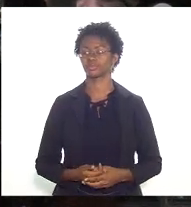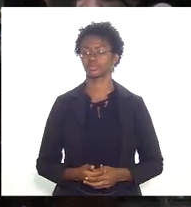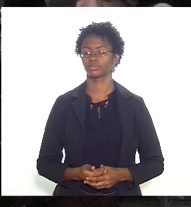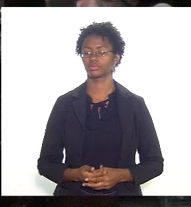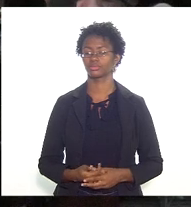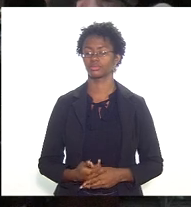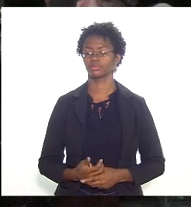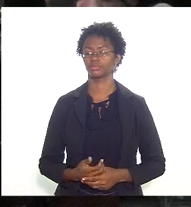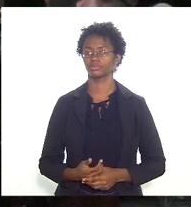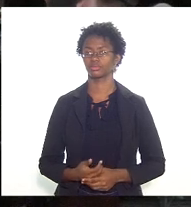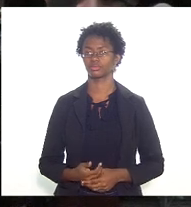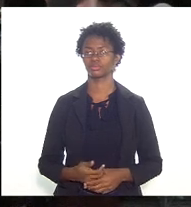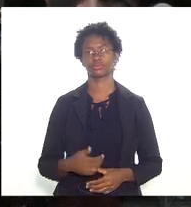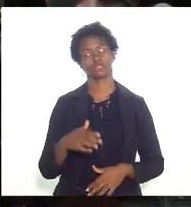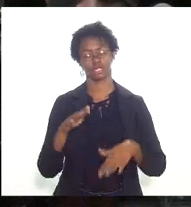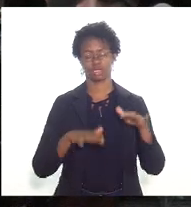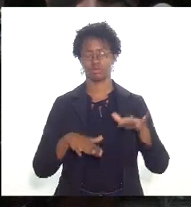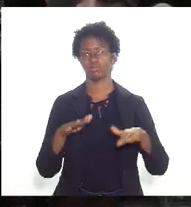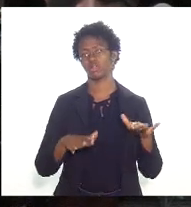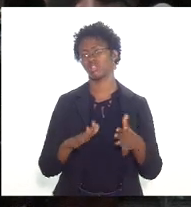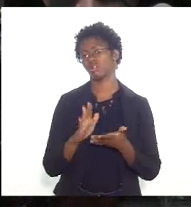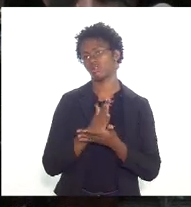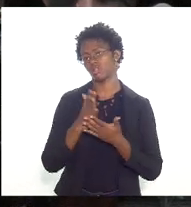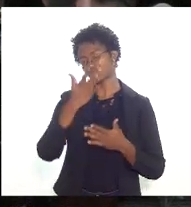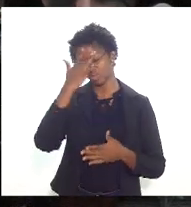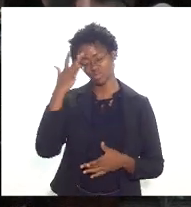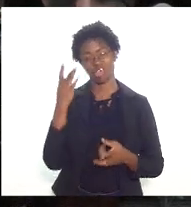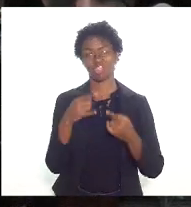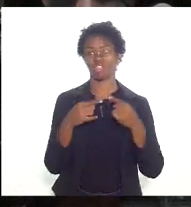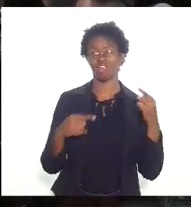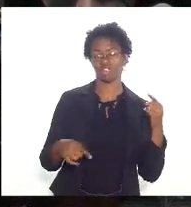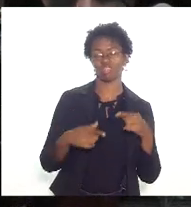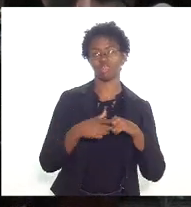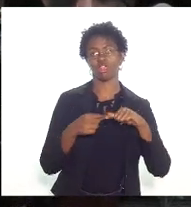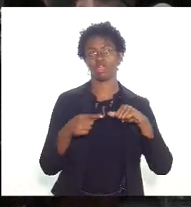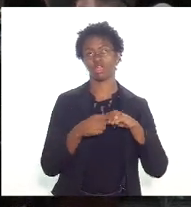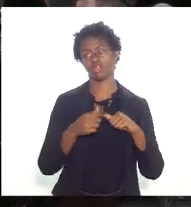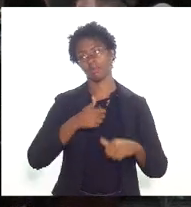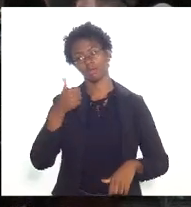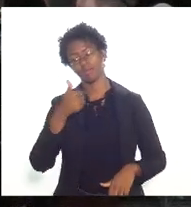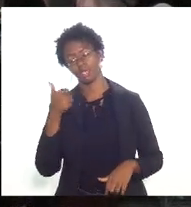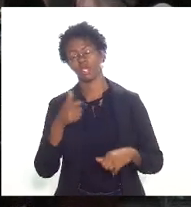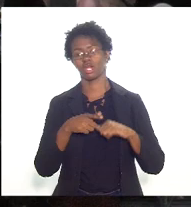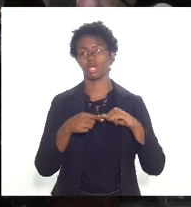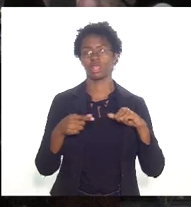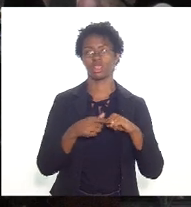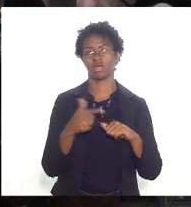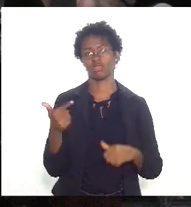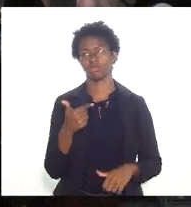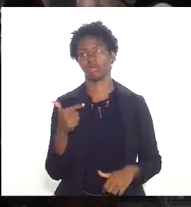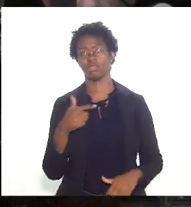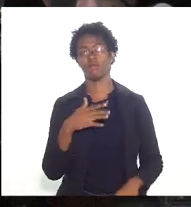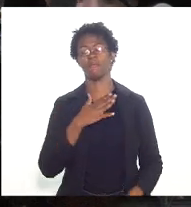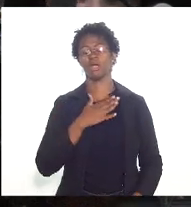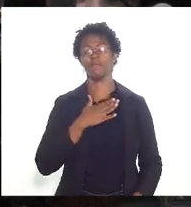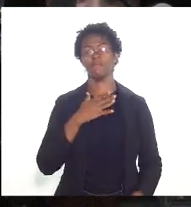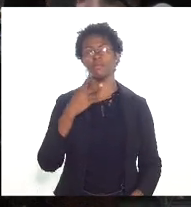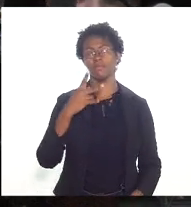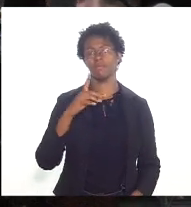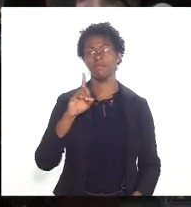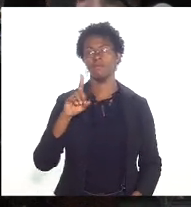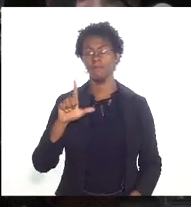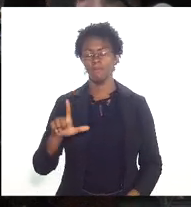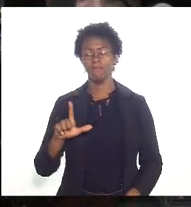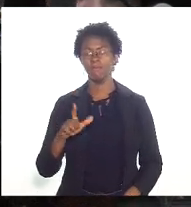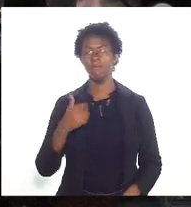é discordar do artigo 2º o mesmo do artigo 1º do meu pdl é muito